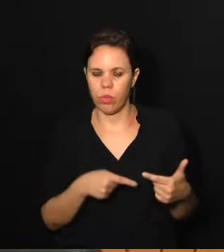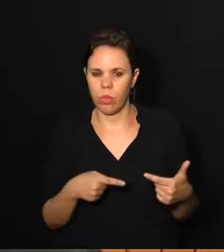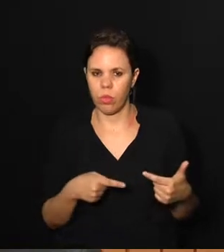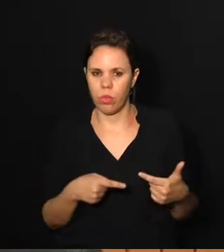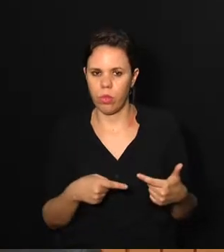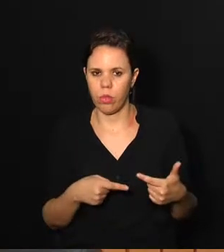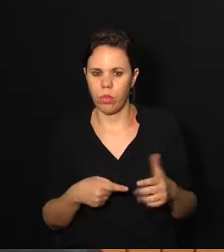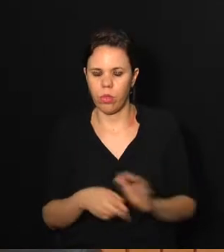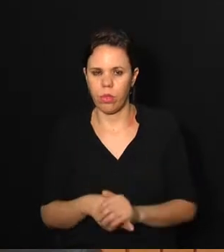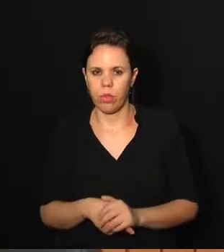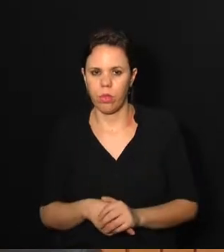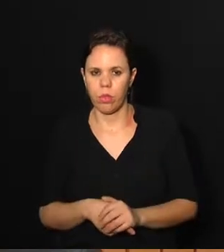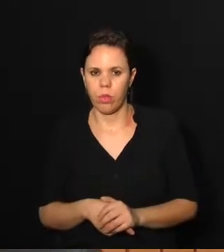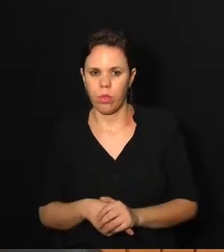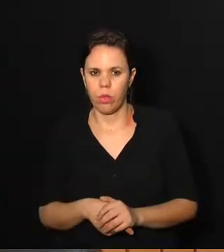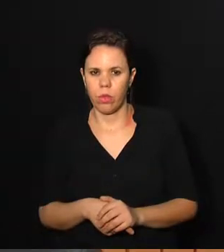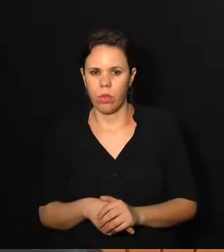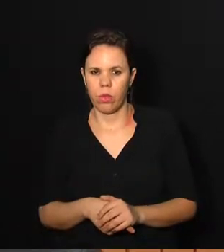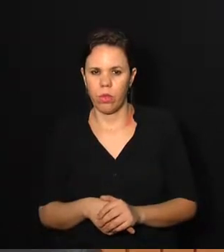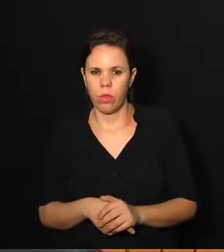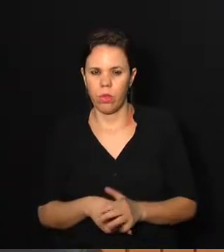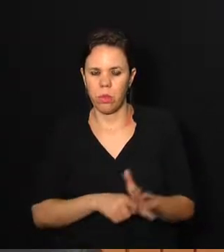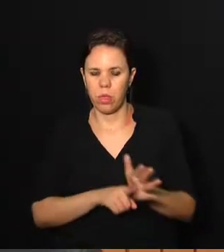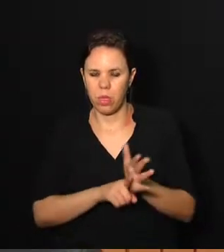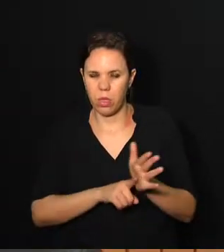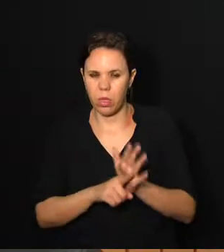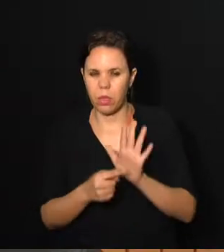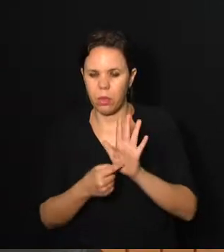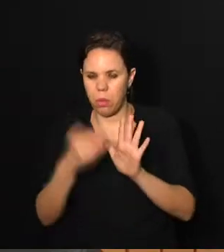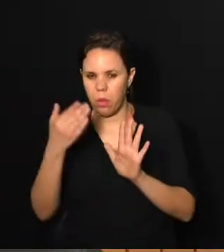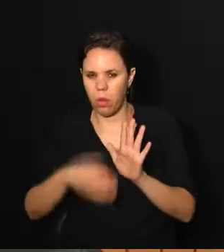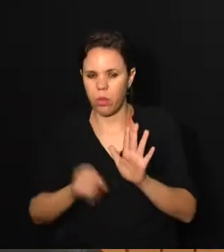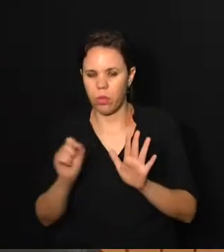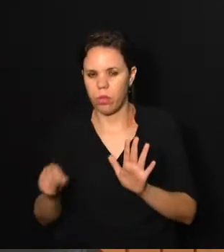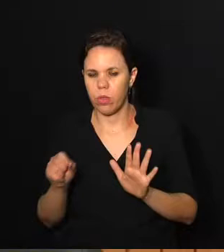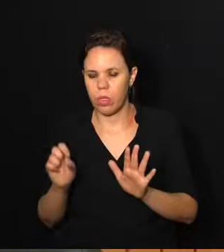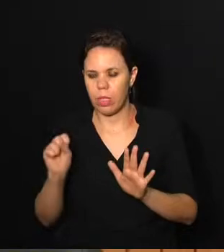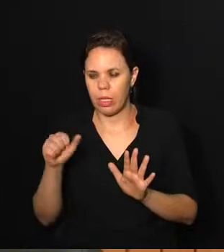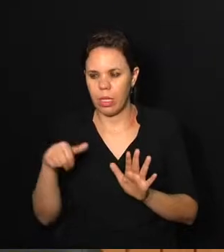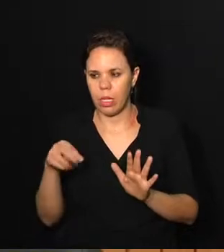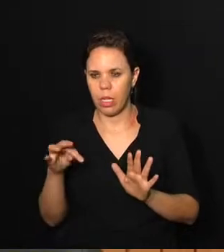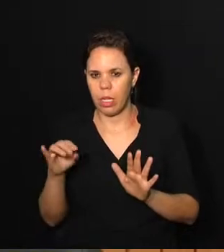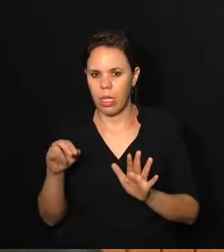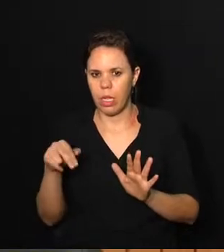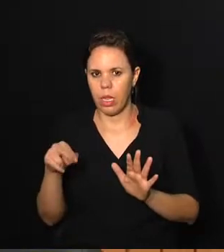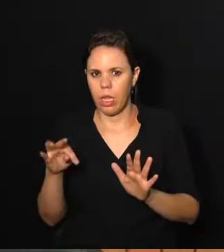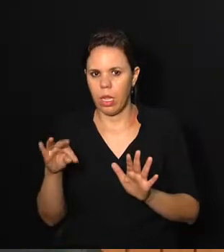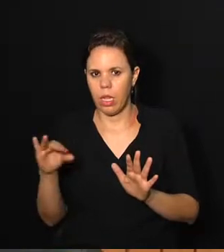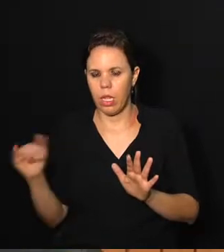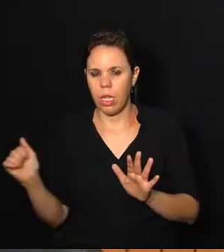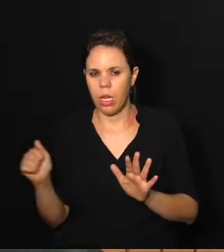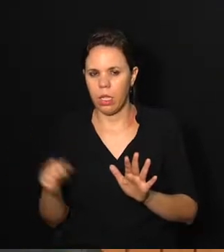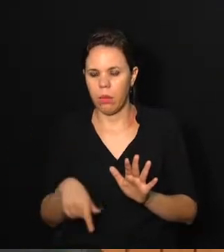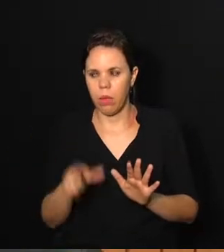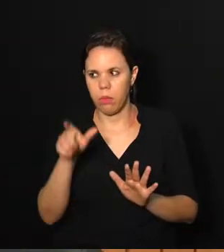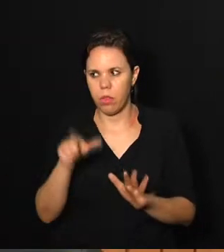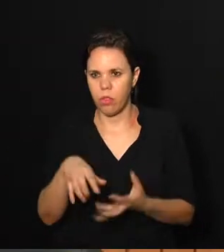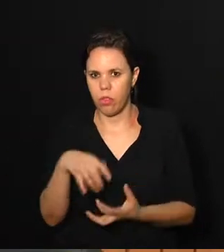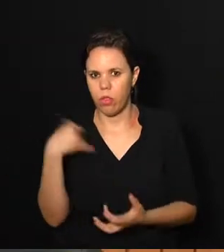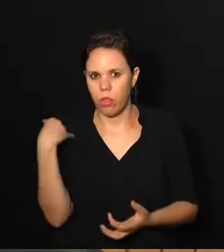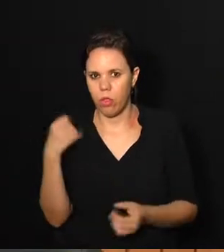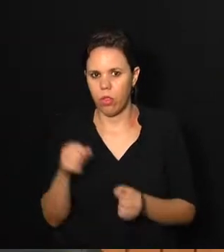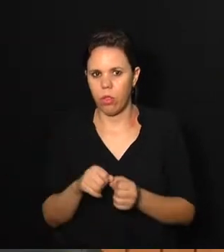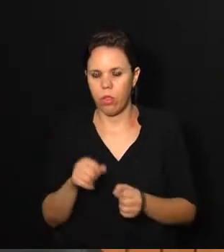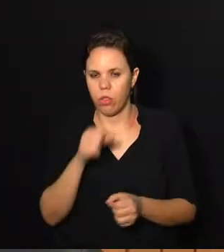vigilância, uma resolução da vigilância sanitária. Mas esse idoso tem muito ainda